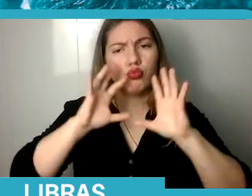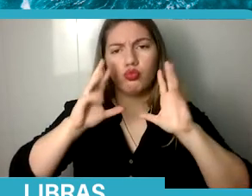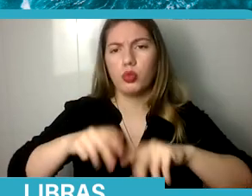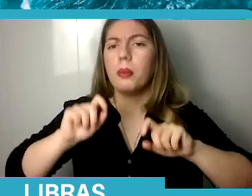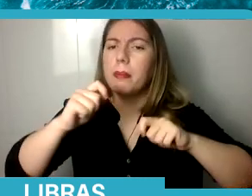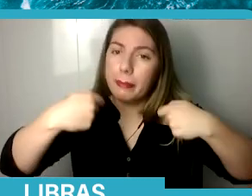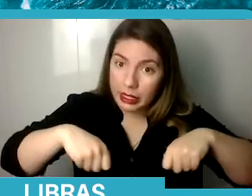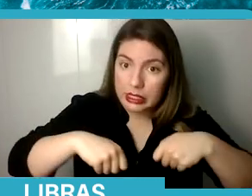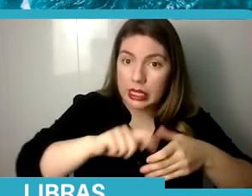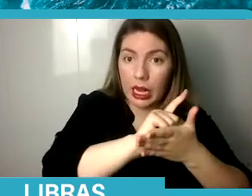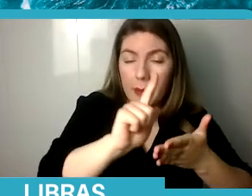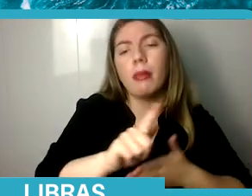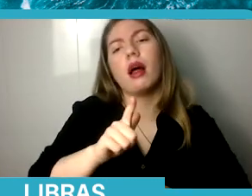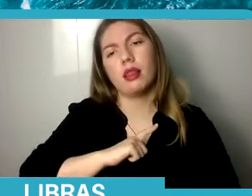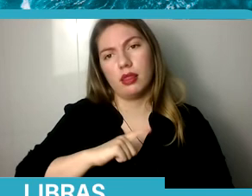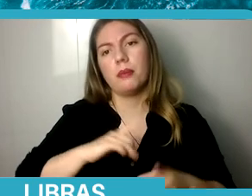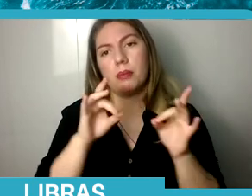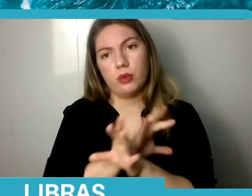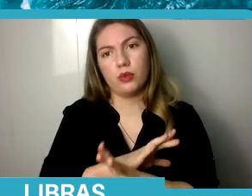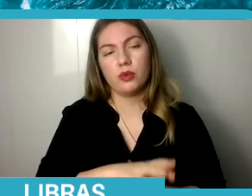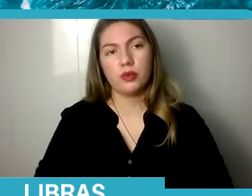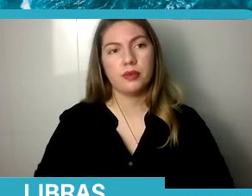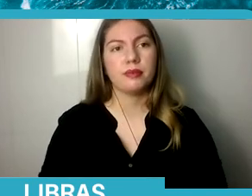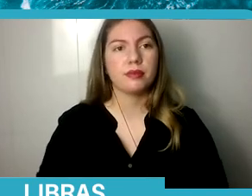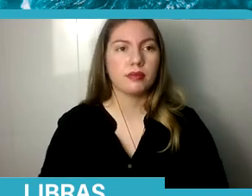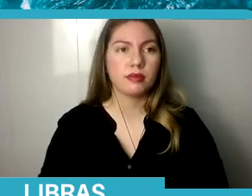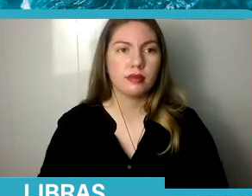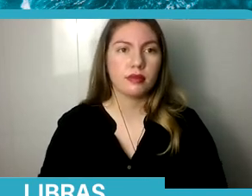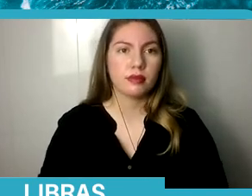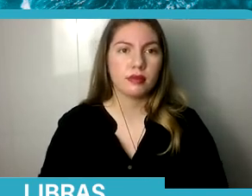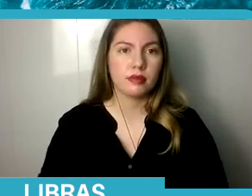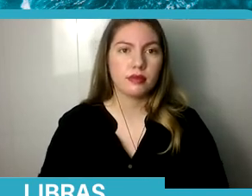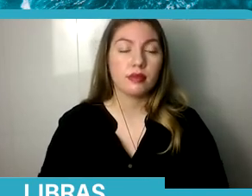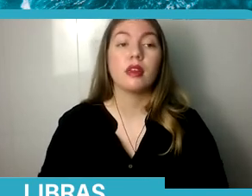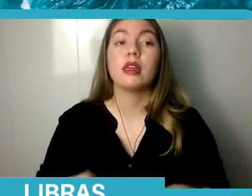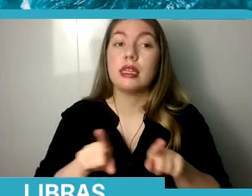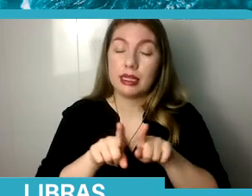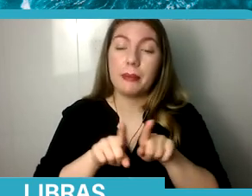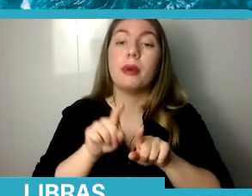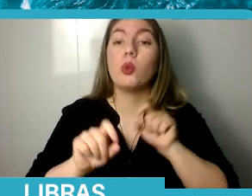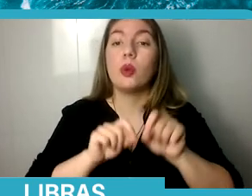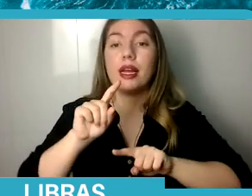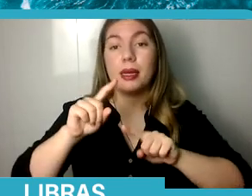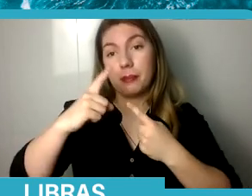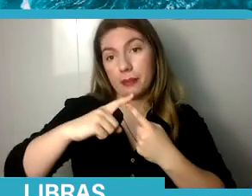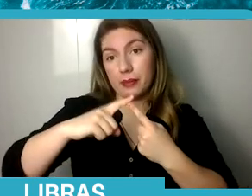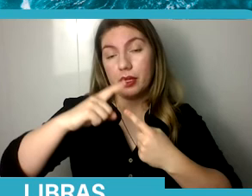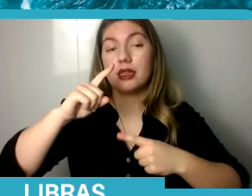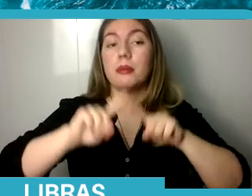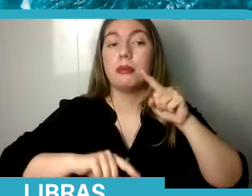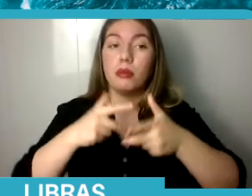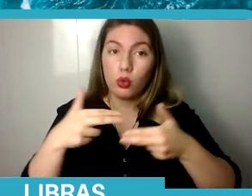empresa de uma casa vai te passar por favor Oi e a nossa linha de outro cuidado que a gente começou